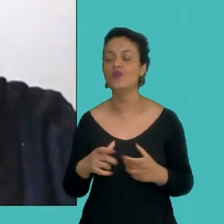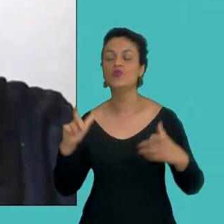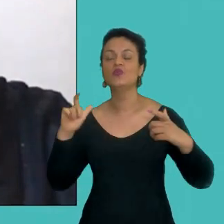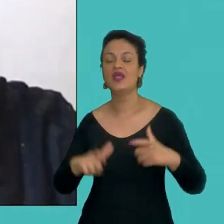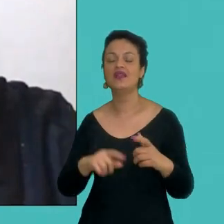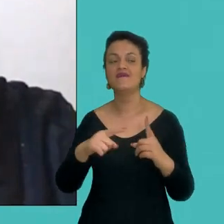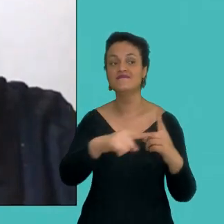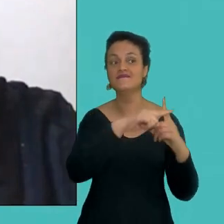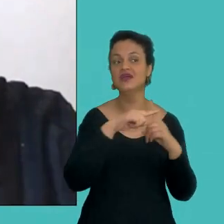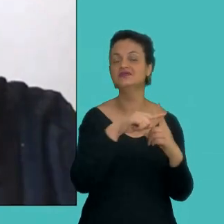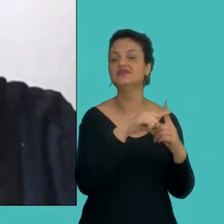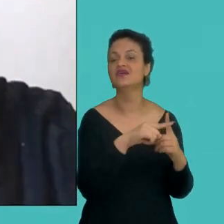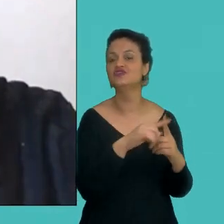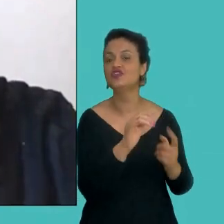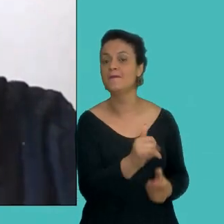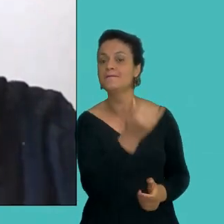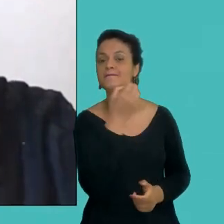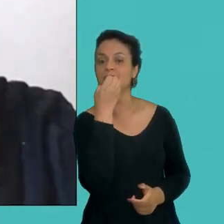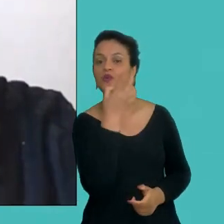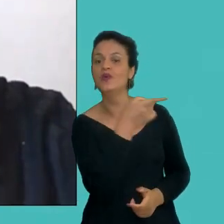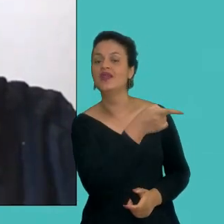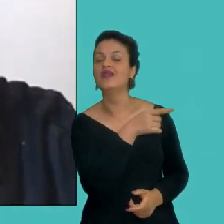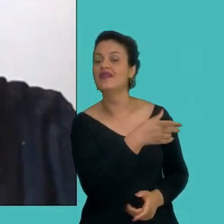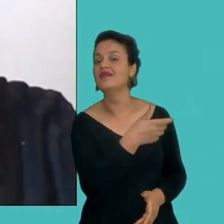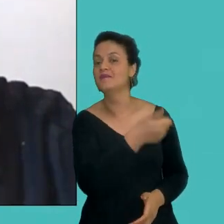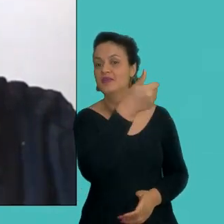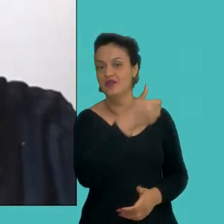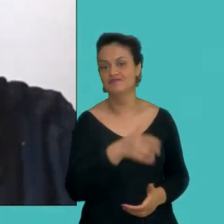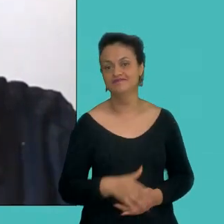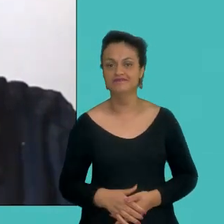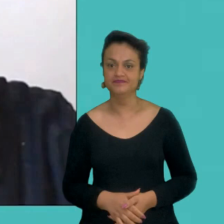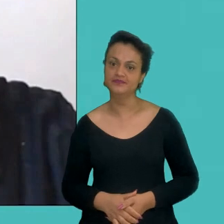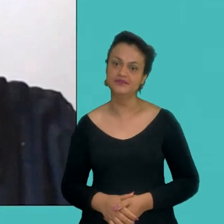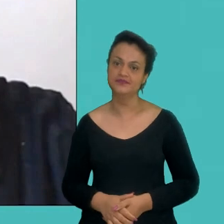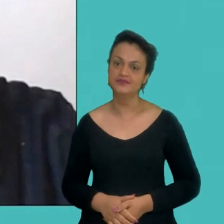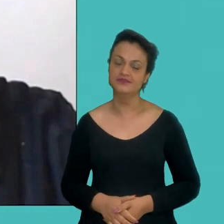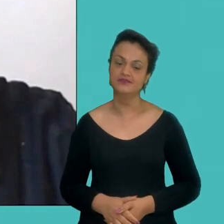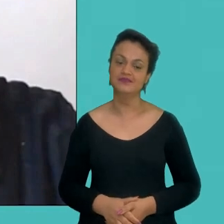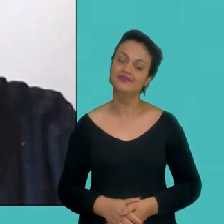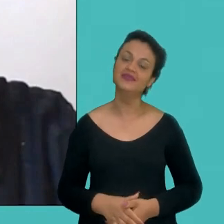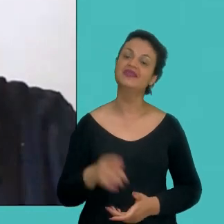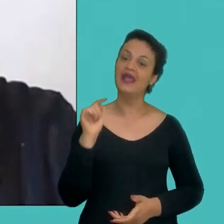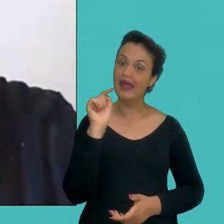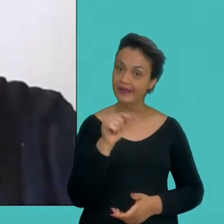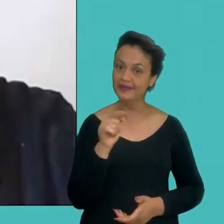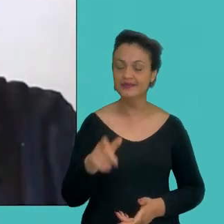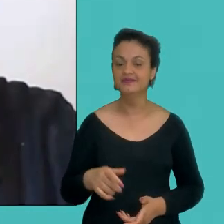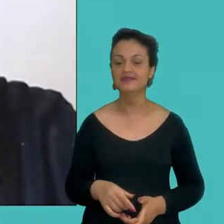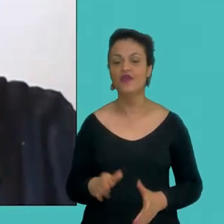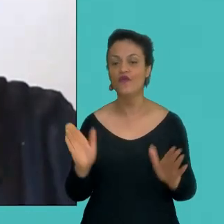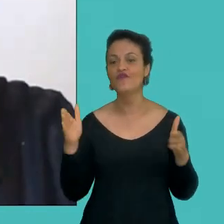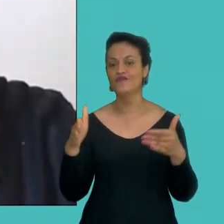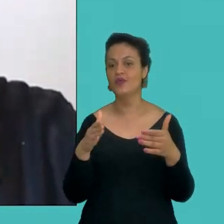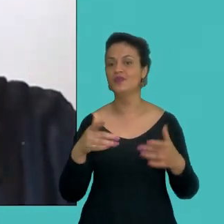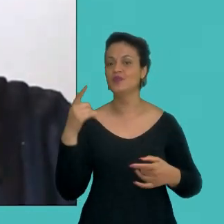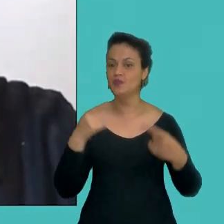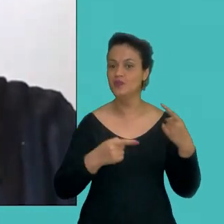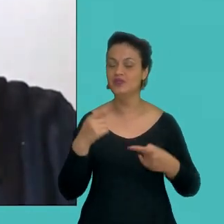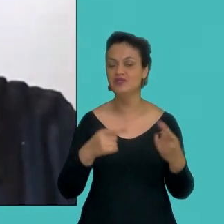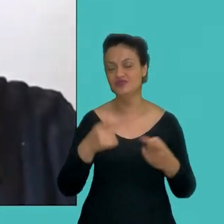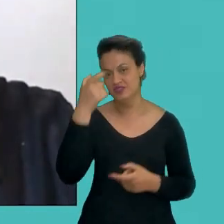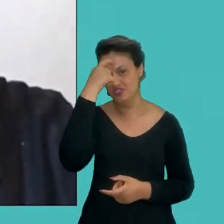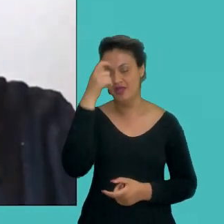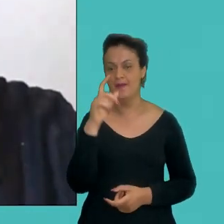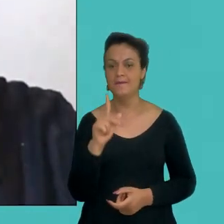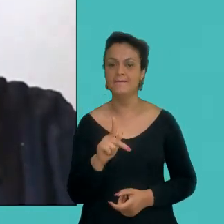tem de onde estão as suas vantagens políticas eleitorais imediatas. É nisso apenas que se